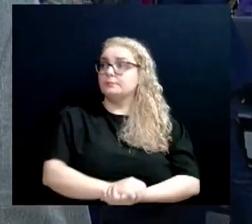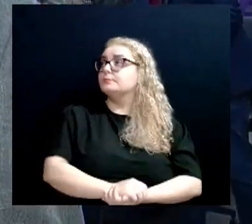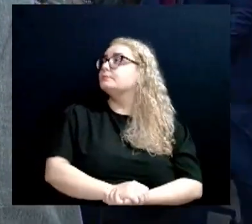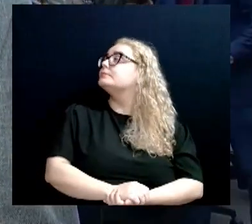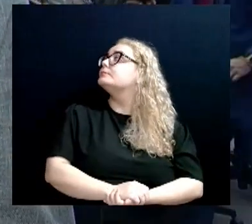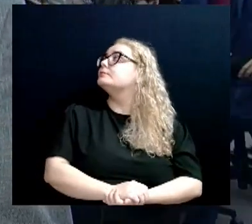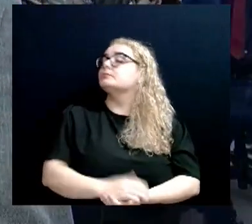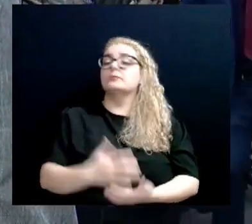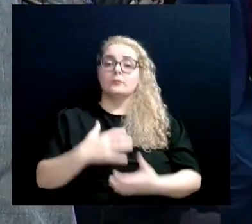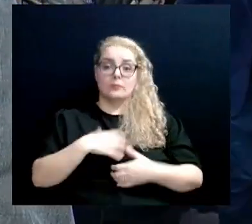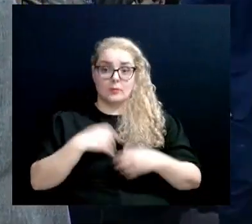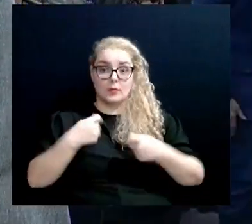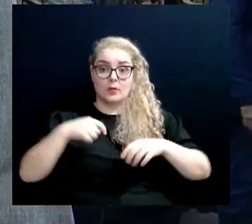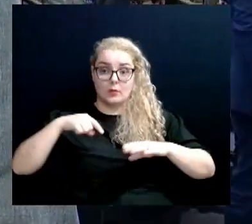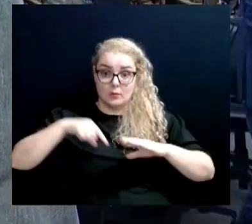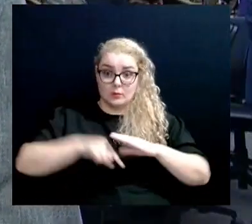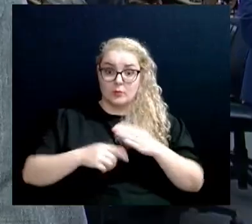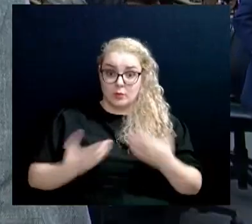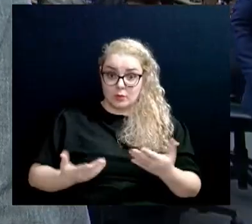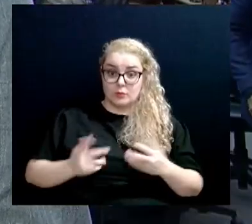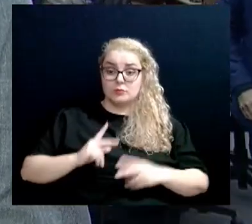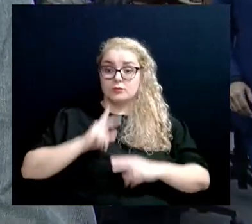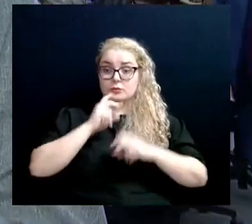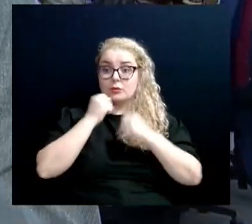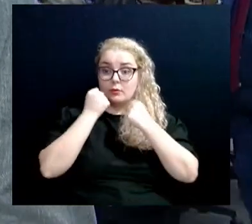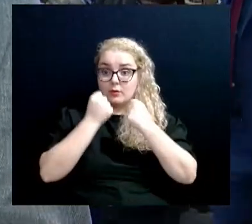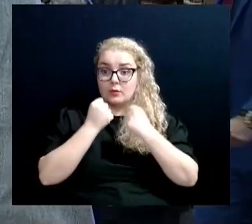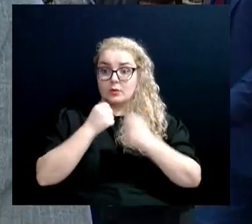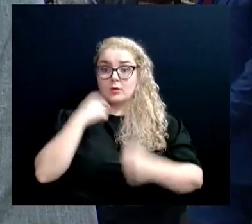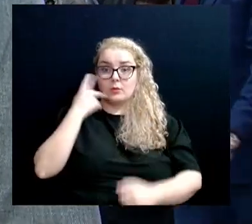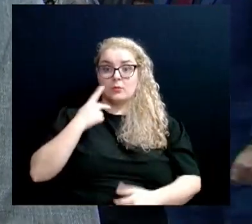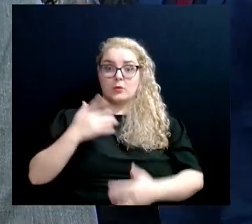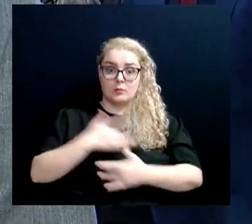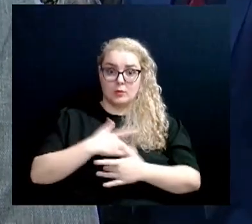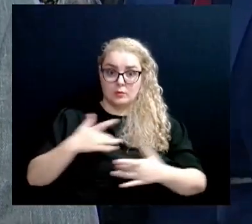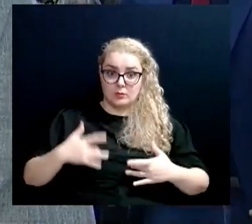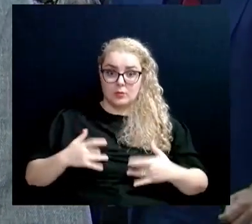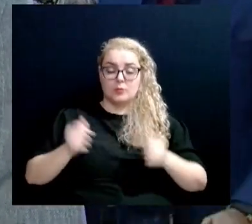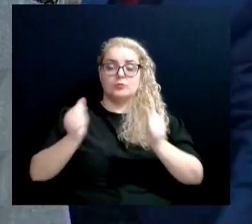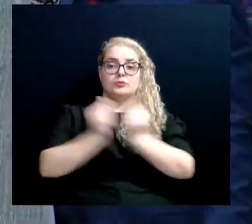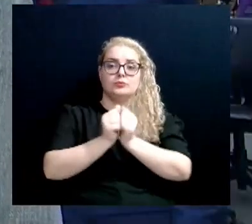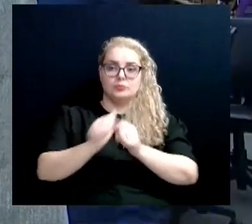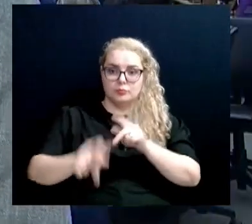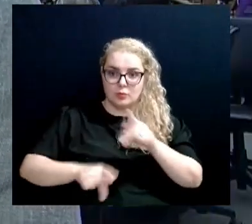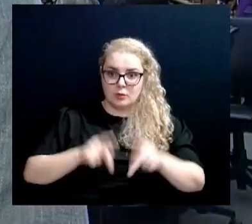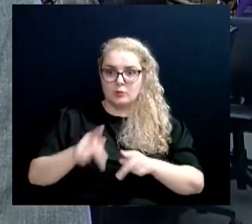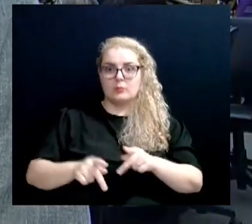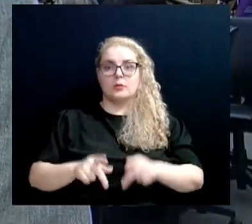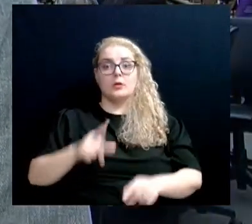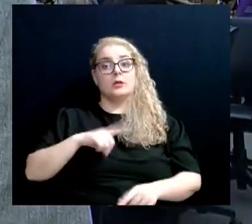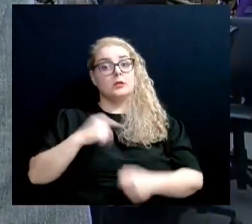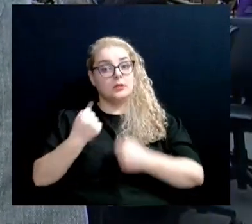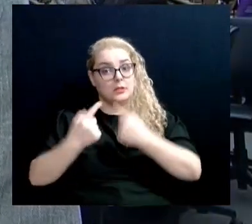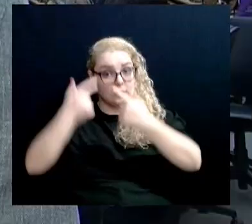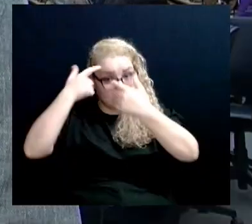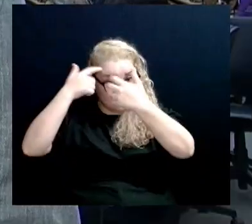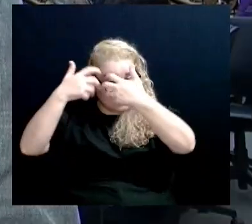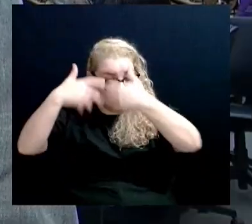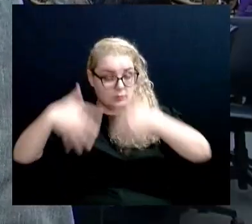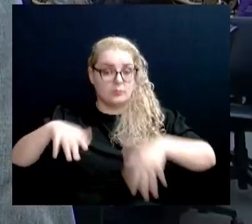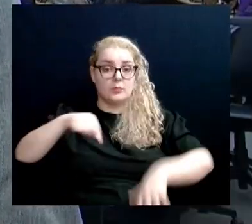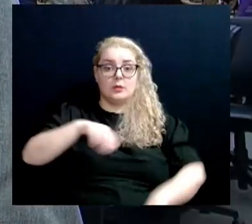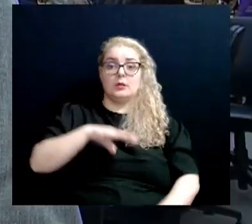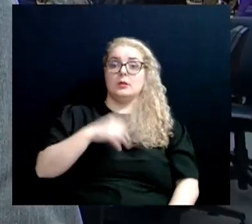grande necessidade de fortalecer as políticas de saúde para com a população que tem alguma neurodivergência aqui em